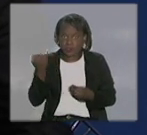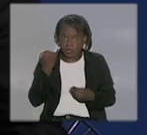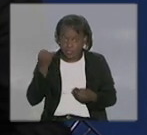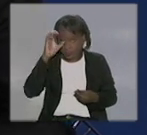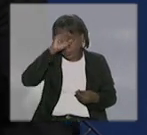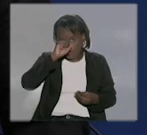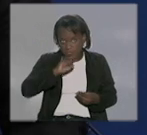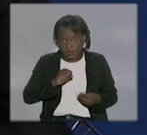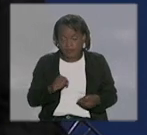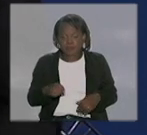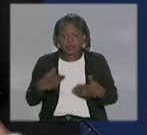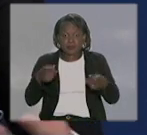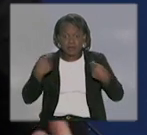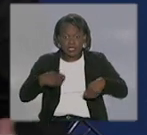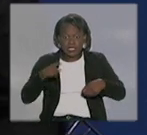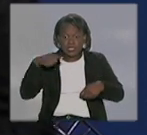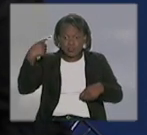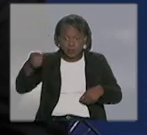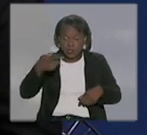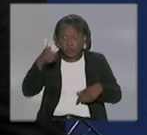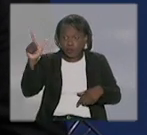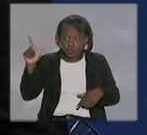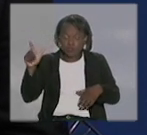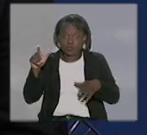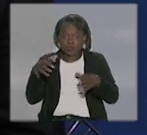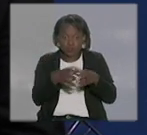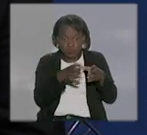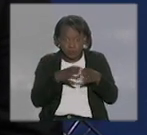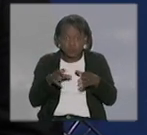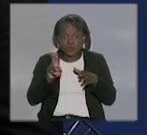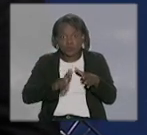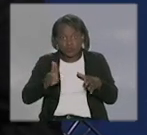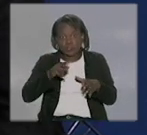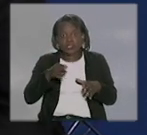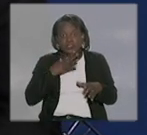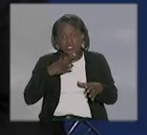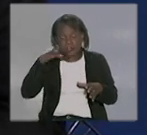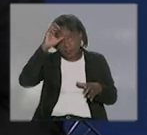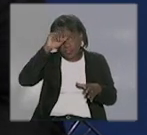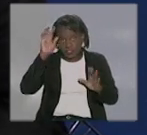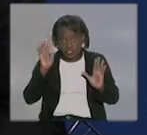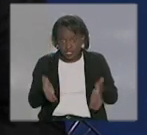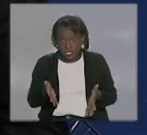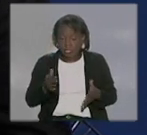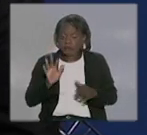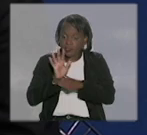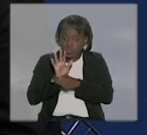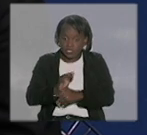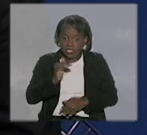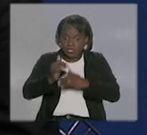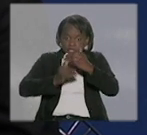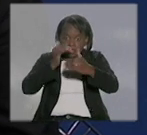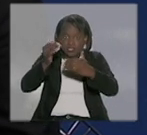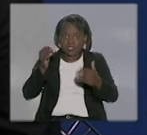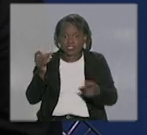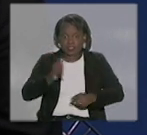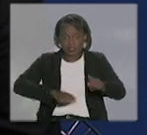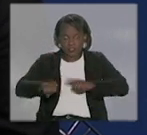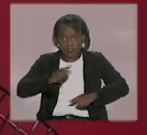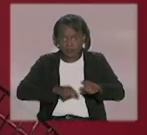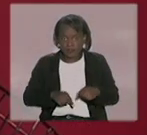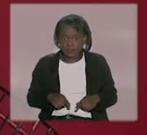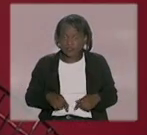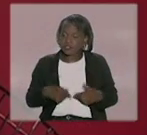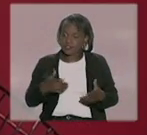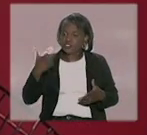gente precisa depois que os outros atores, né, usem essa base de conhecimento para poder fazer avançar a agenda e os instrumentos de gestão.